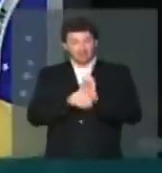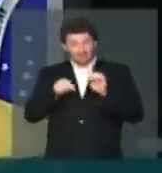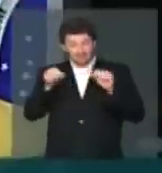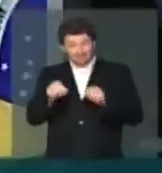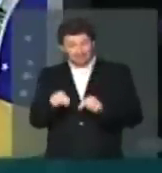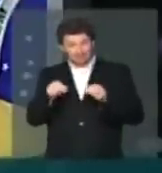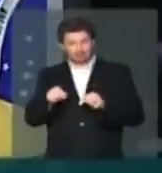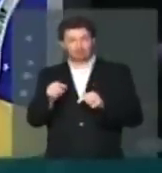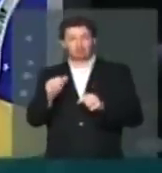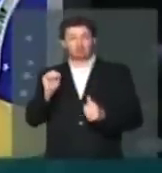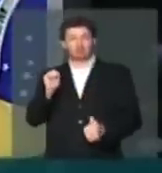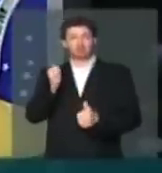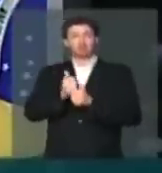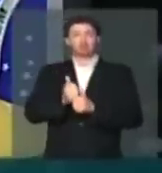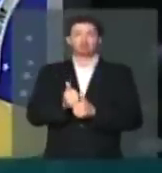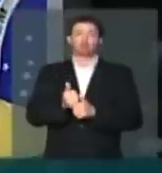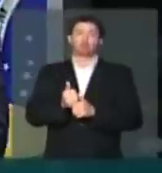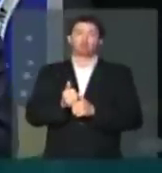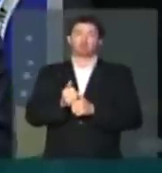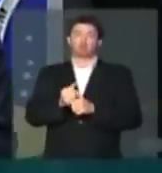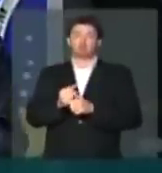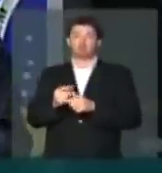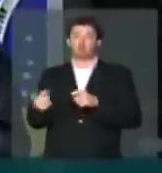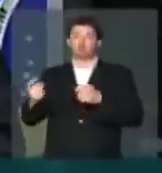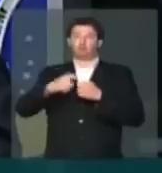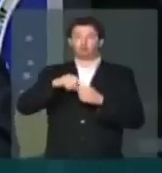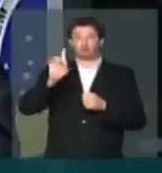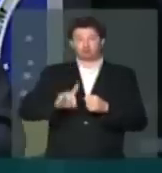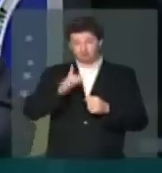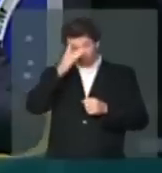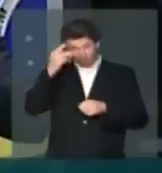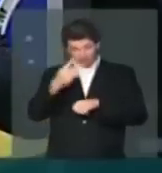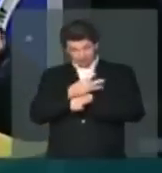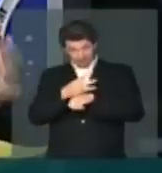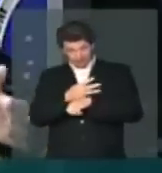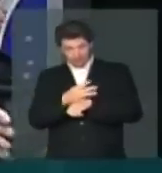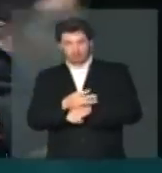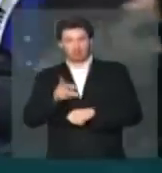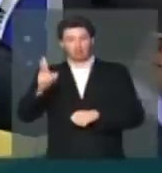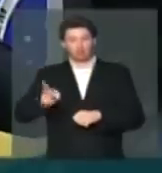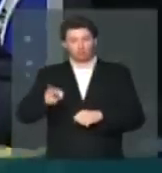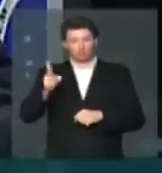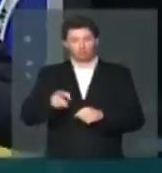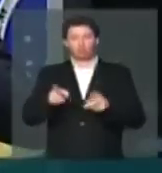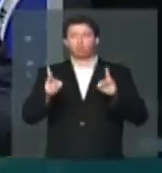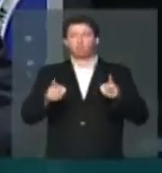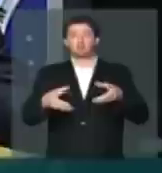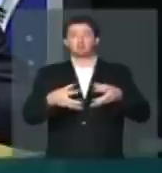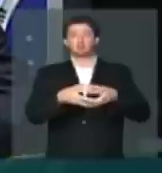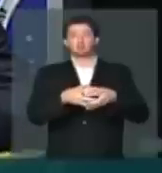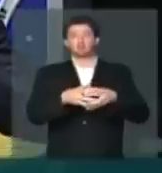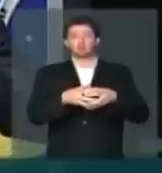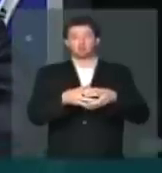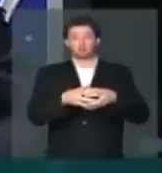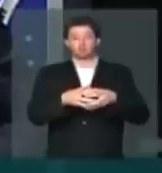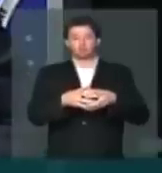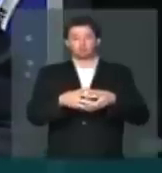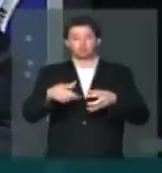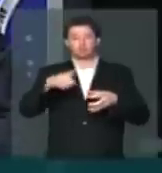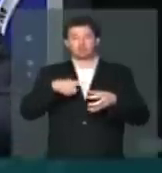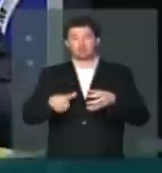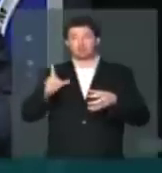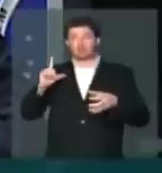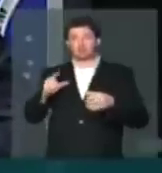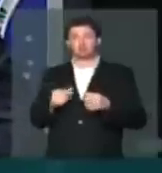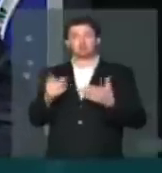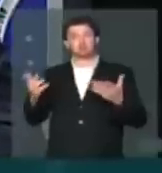emenda repõe esse direito. O trabalhador terceirizado continua na mesma categoria que ele estava